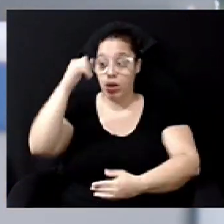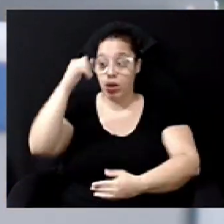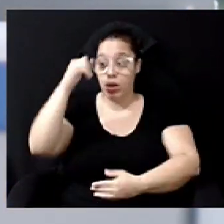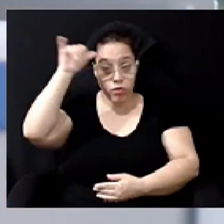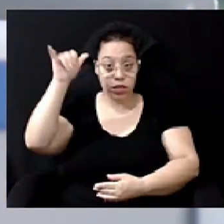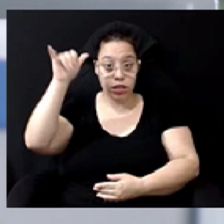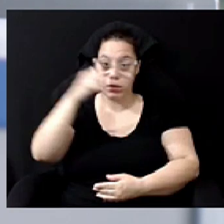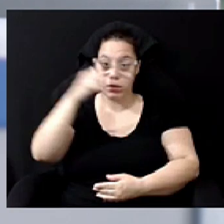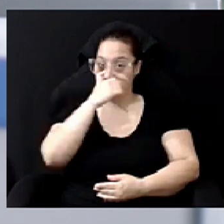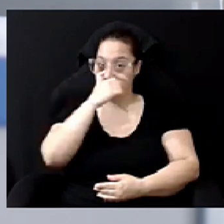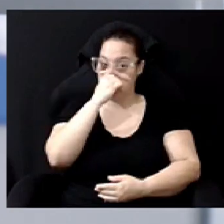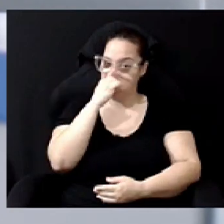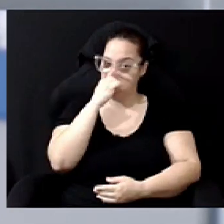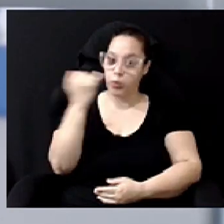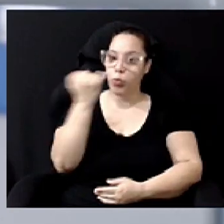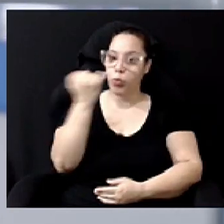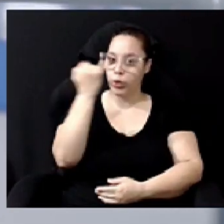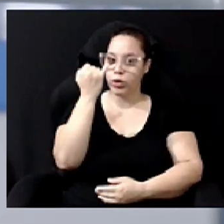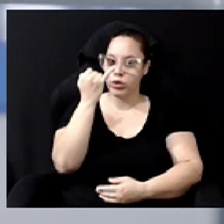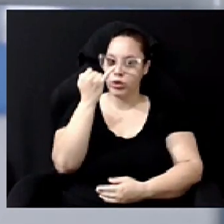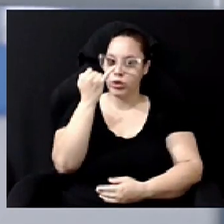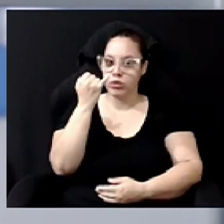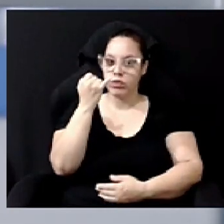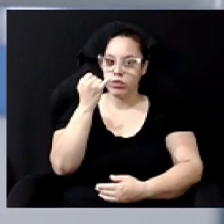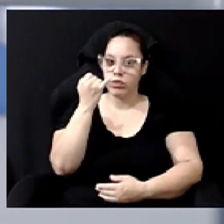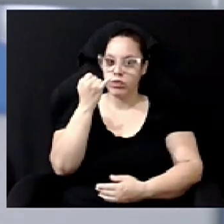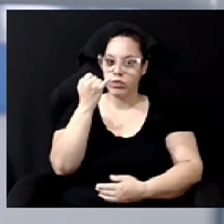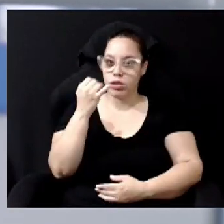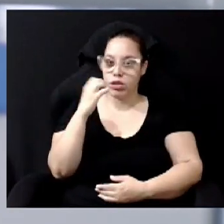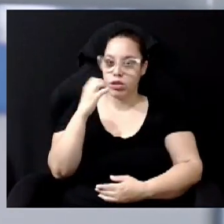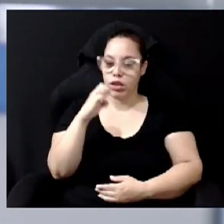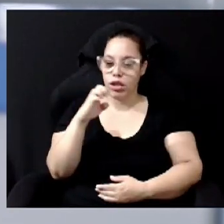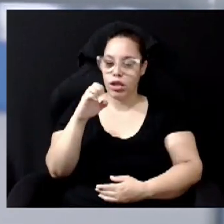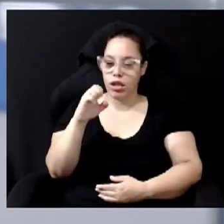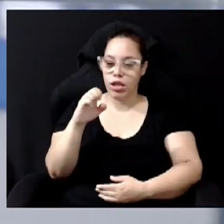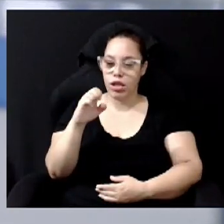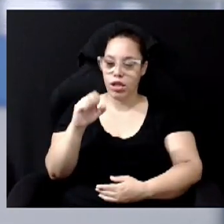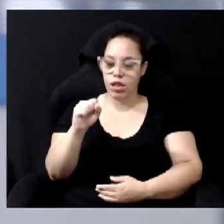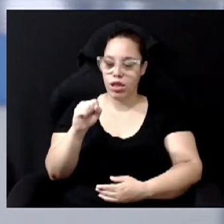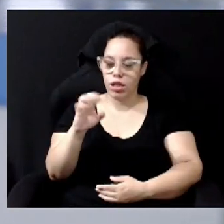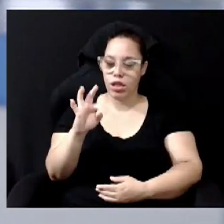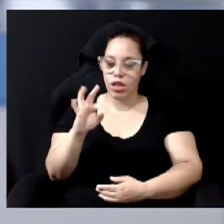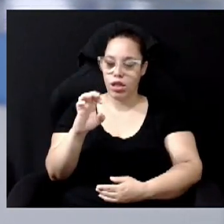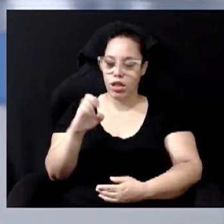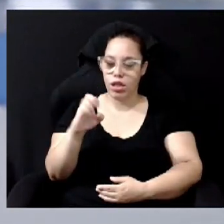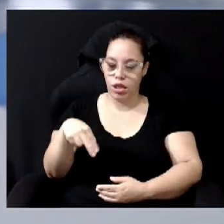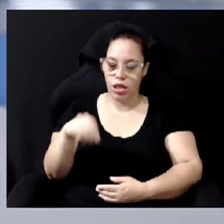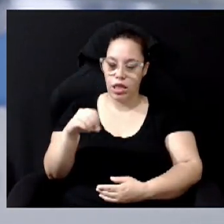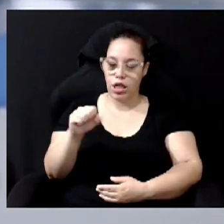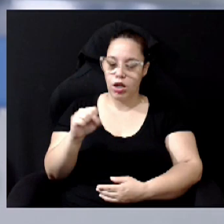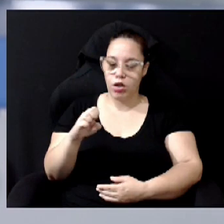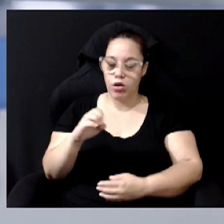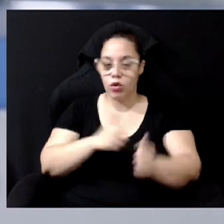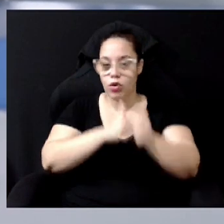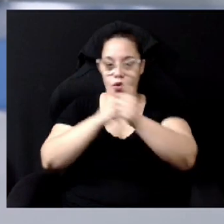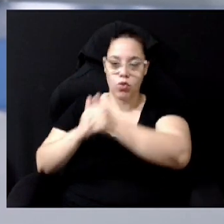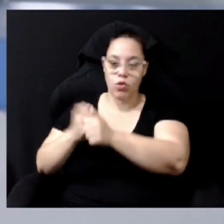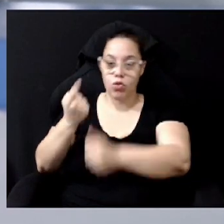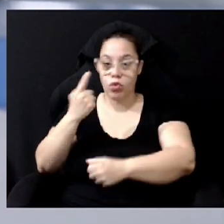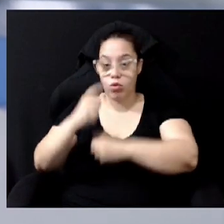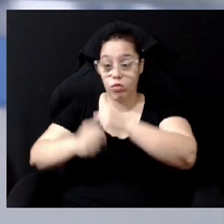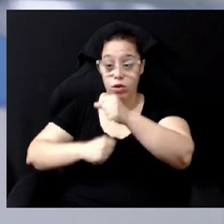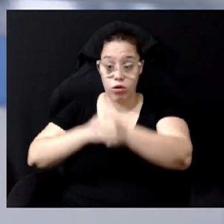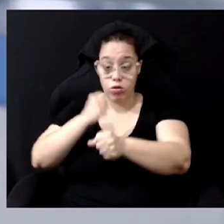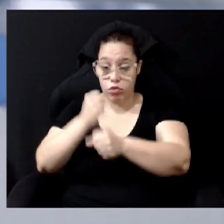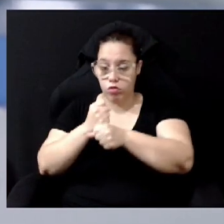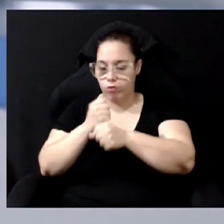fundamental. E a prevenção, no caso da estenose aórtica, é o acompanhamento cardiológico. Uma consulta uma vez ao ano é suficiente